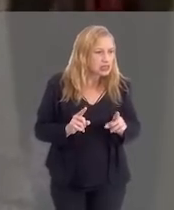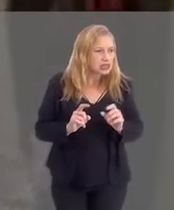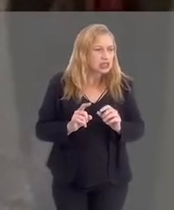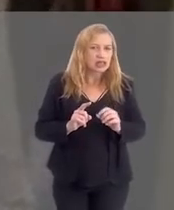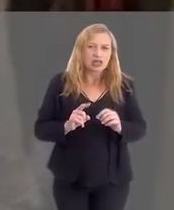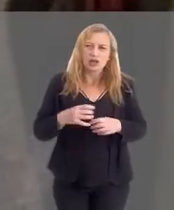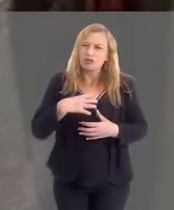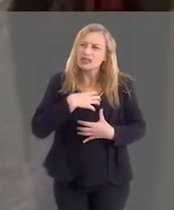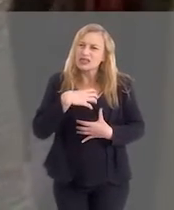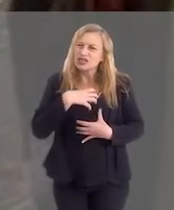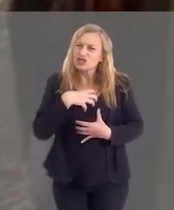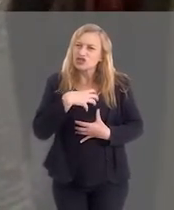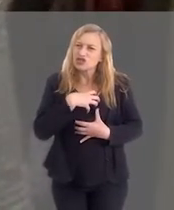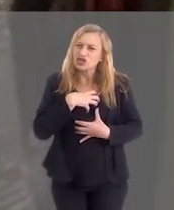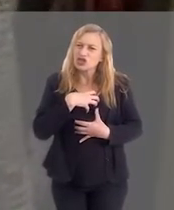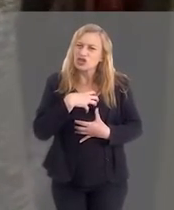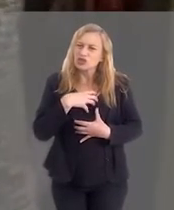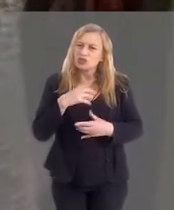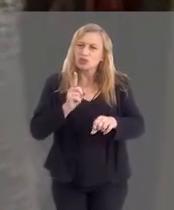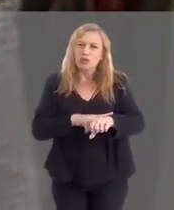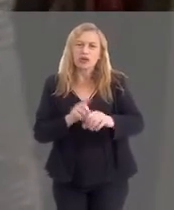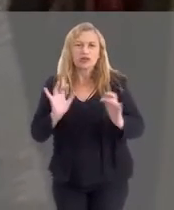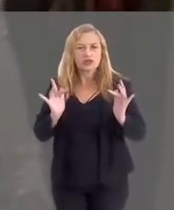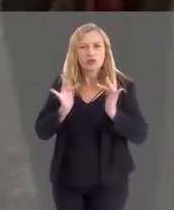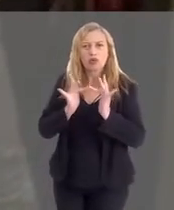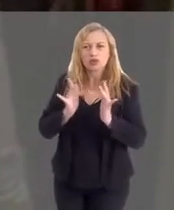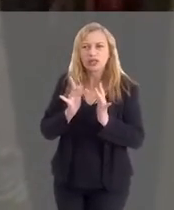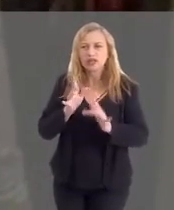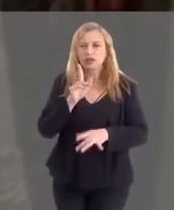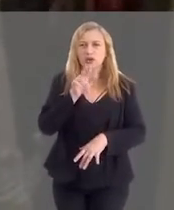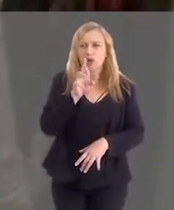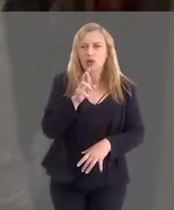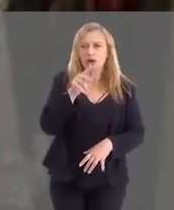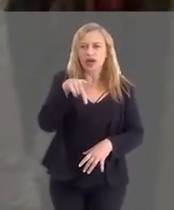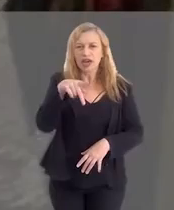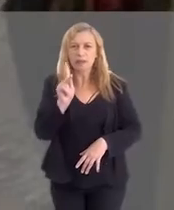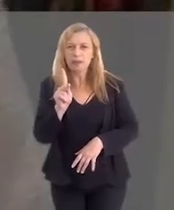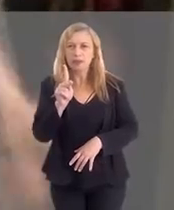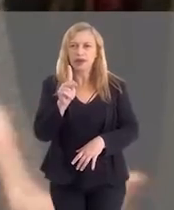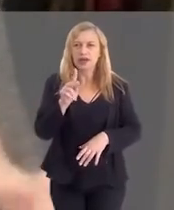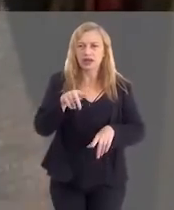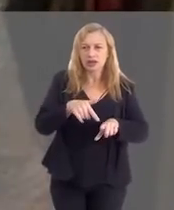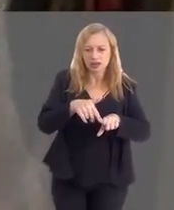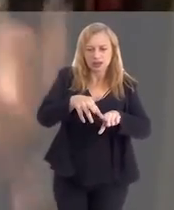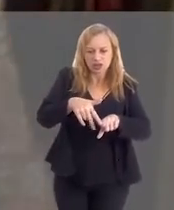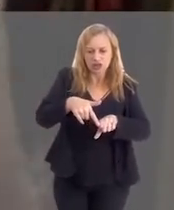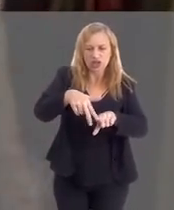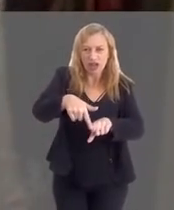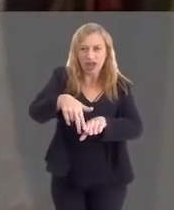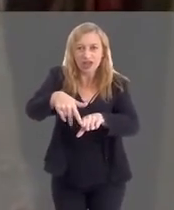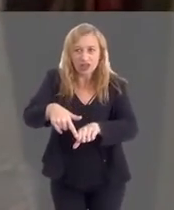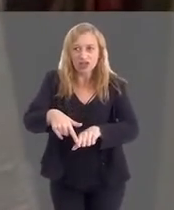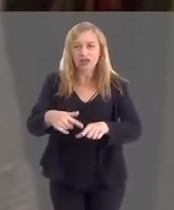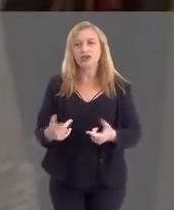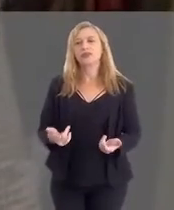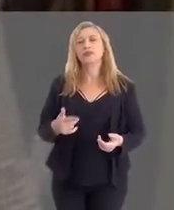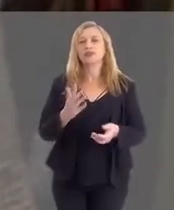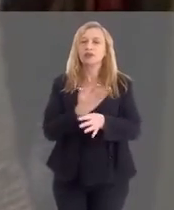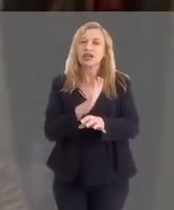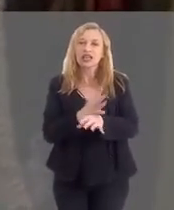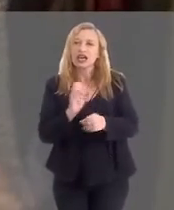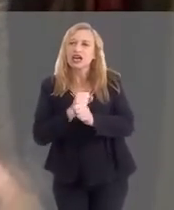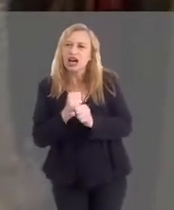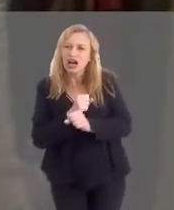aí essa coisa explode em mim quando eu tenho o contato com o movimento hip hop, através do skate, né, que é um esporte que eu pratiquei durante